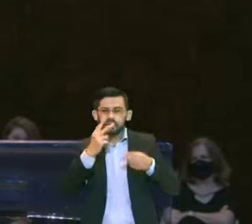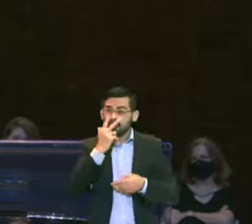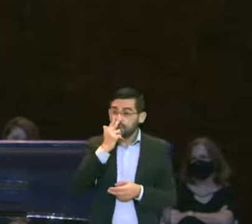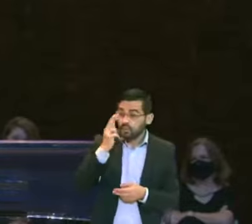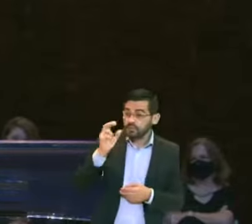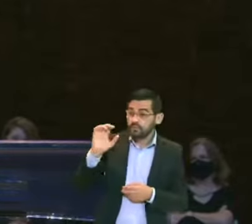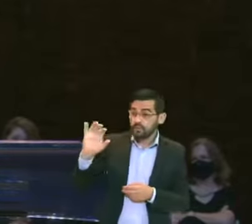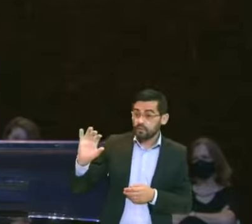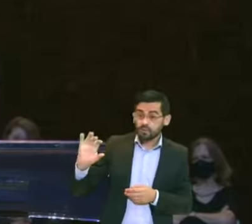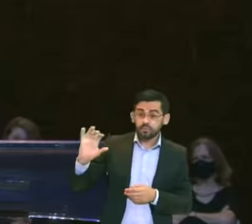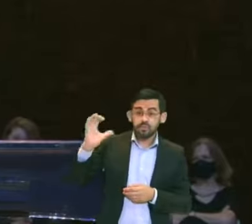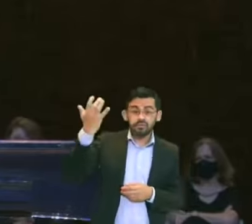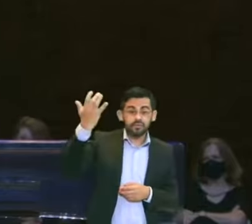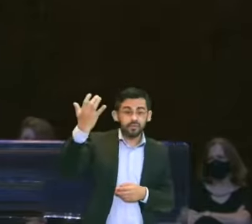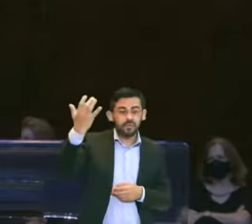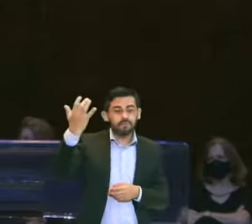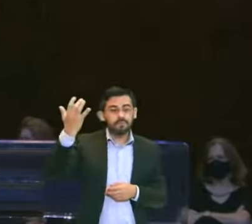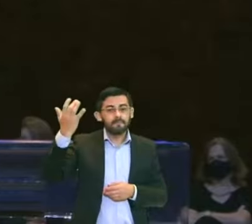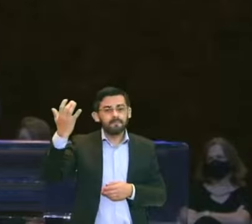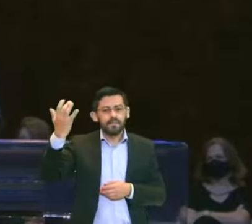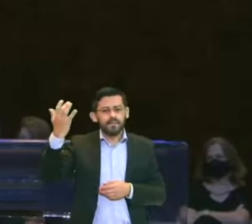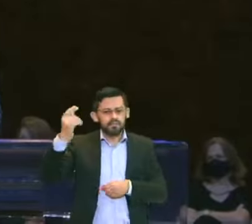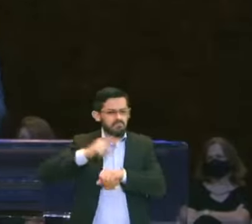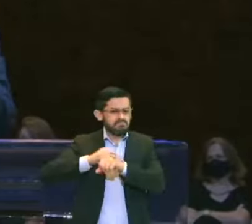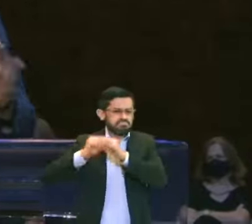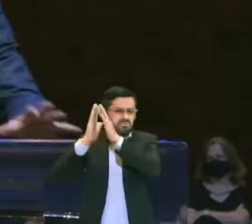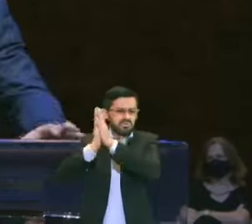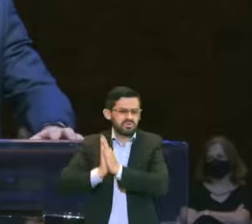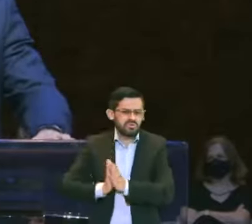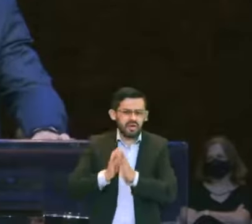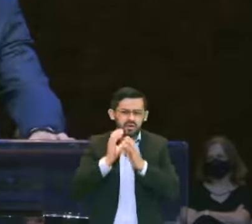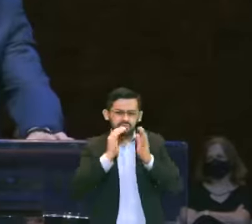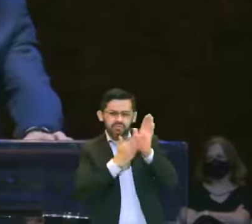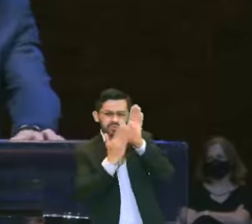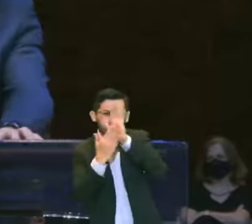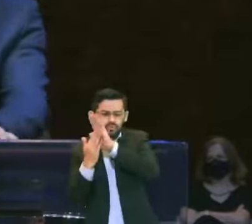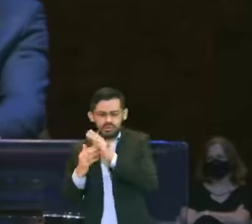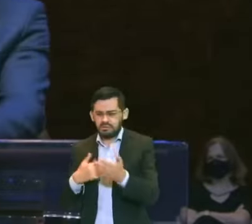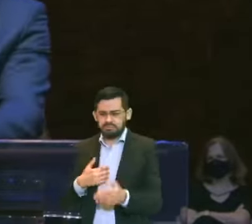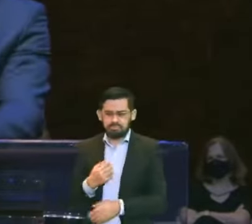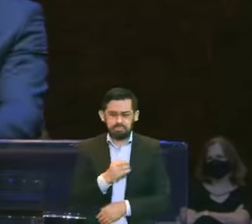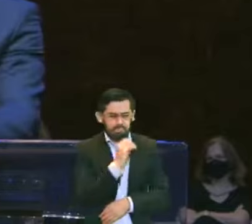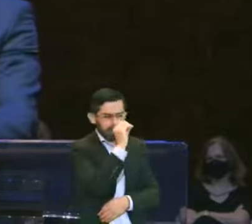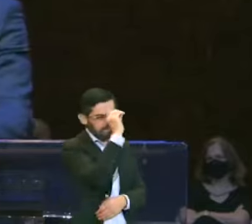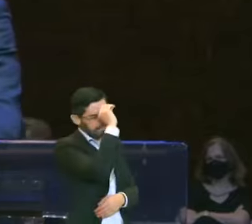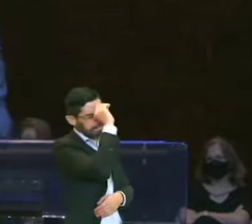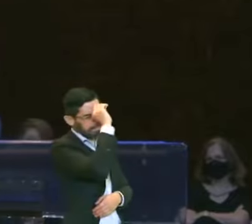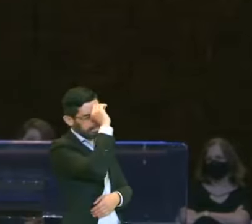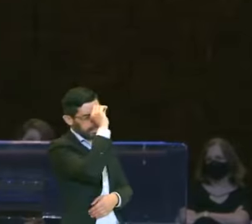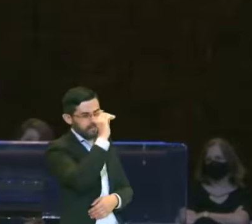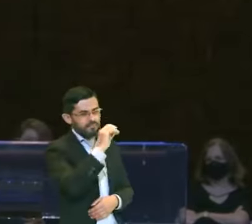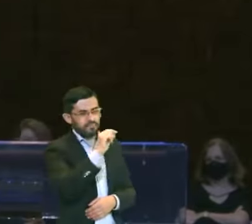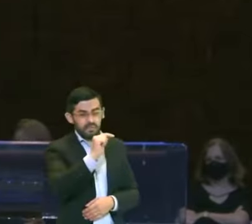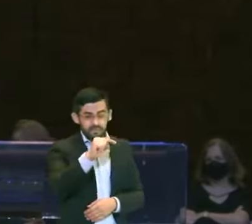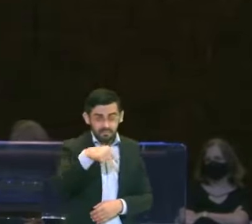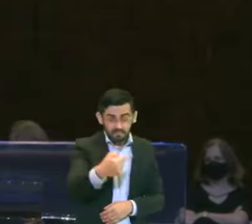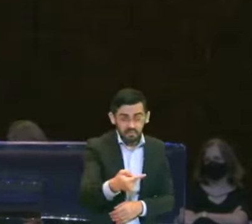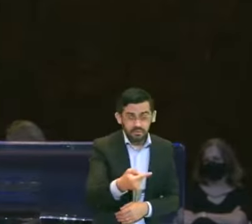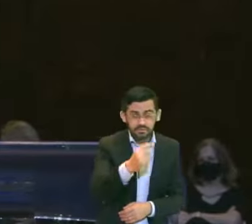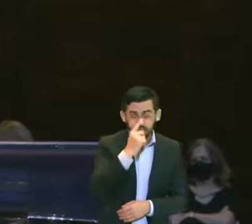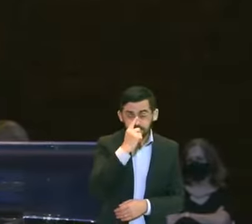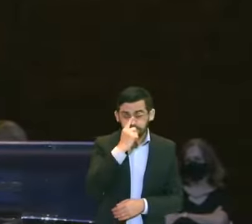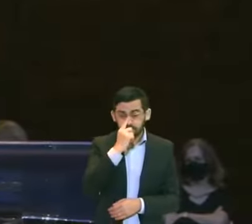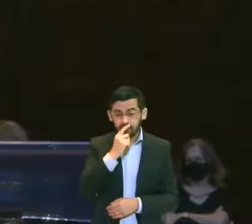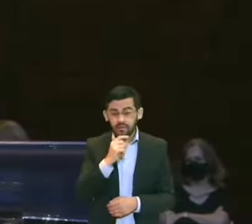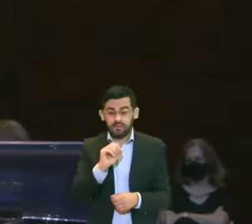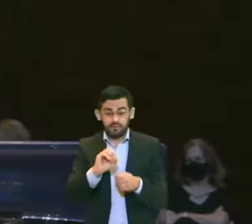acontecer algo na adoração. Contei alguma coisa ali para ele, sem entender nada. Passou um tempo, eu fiz